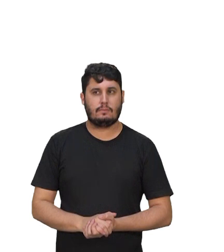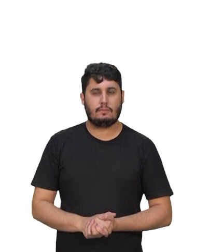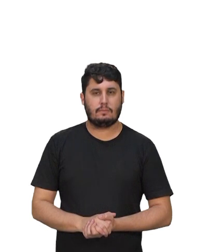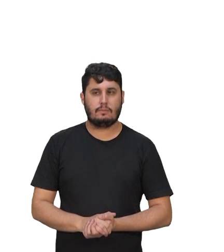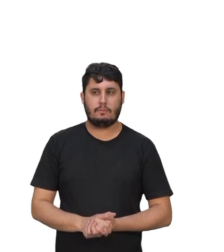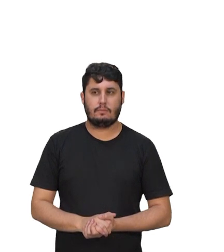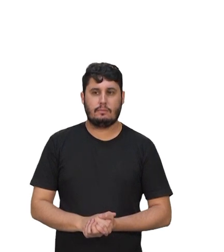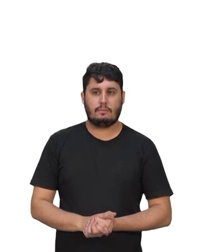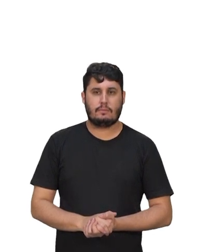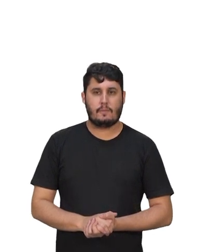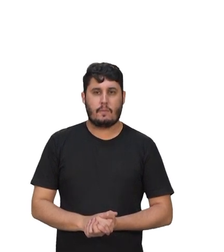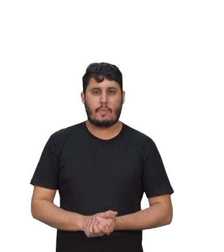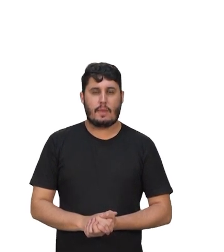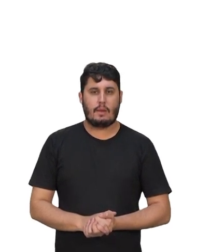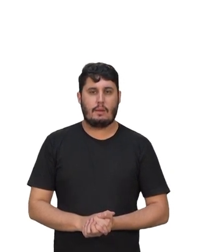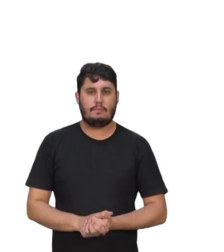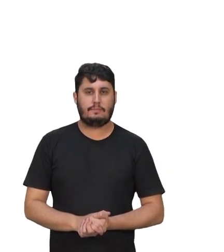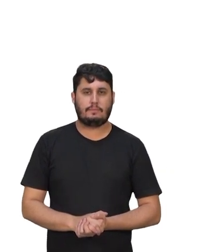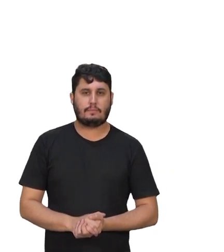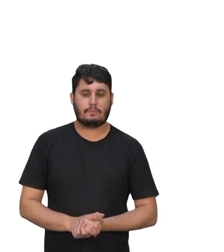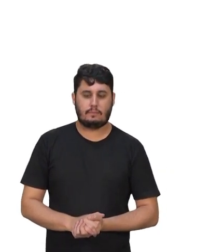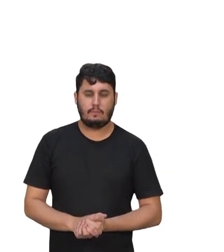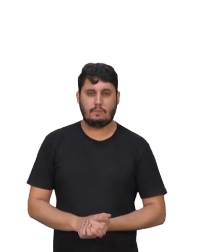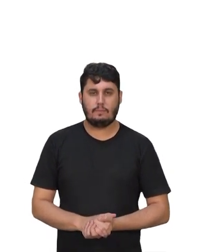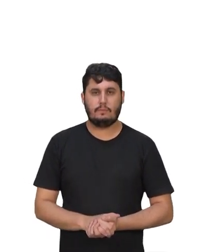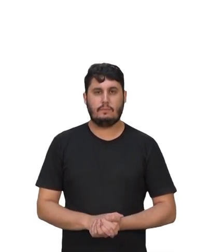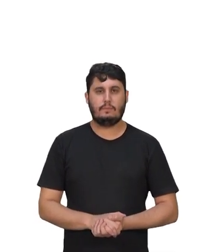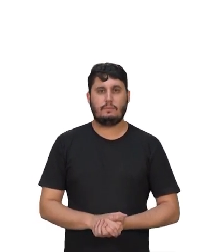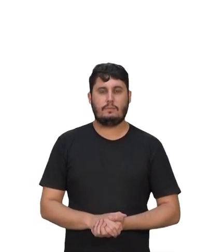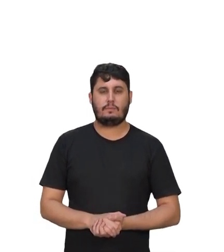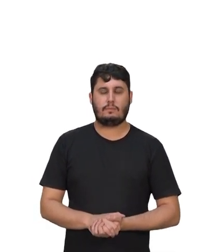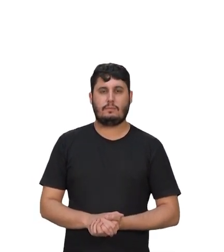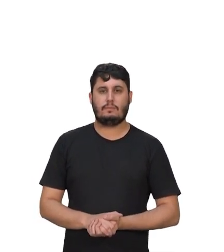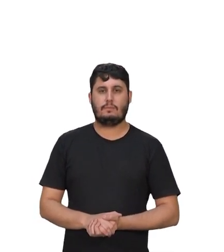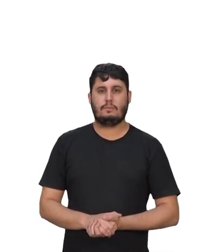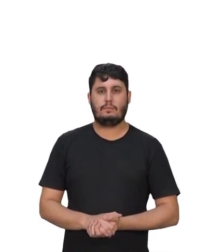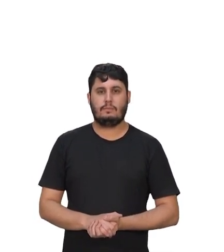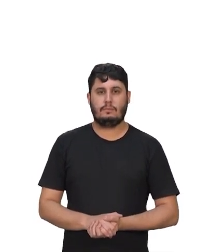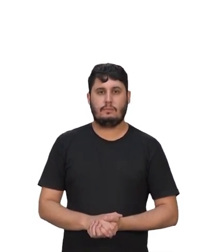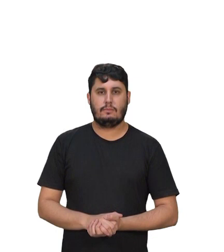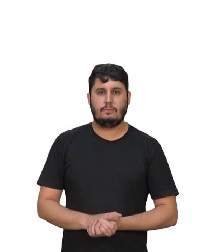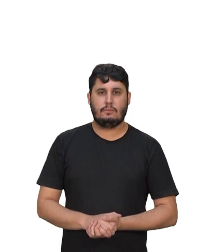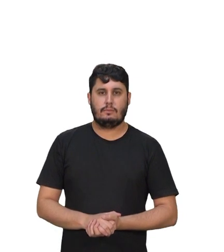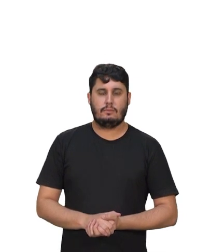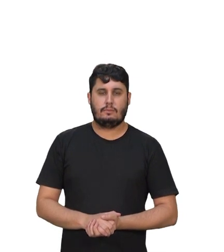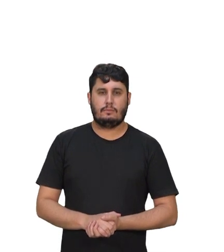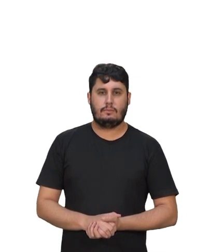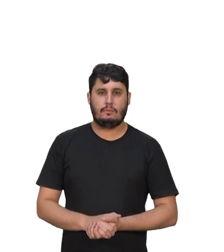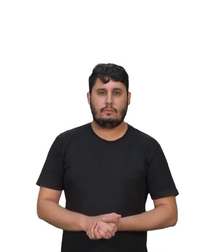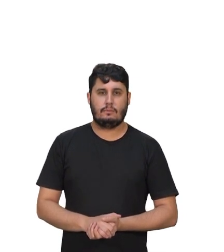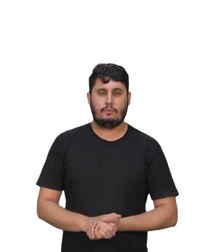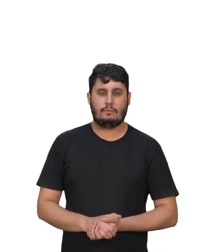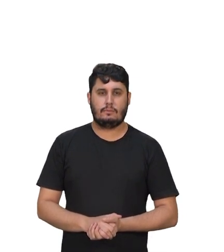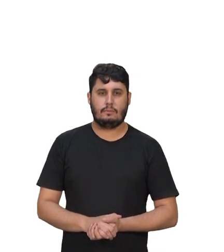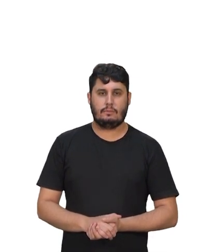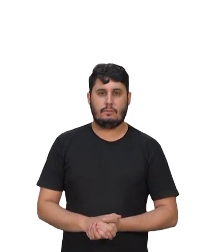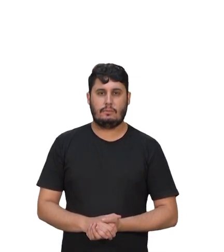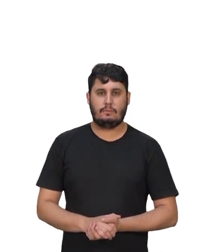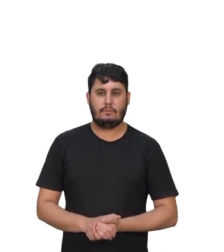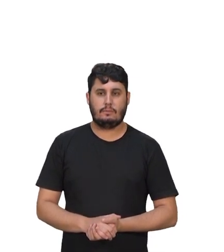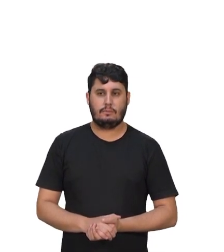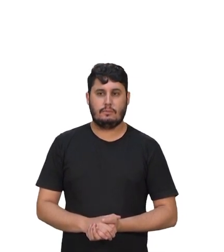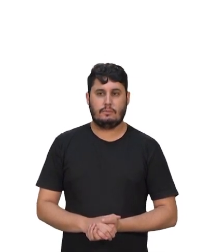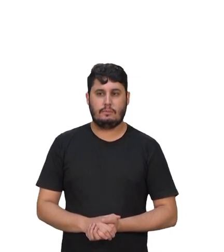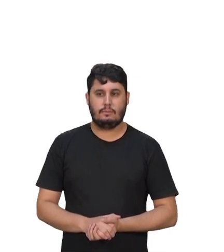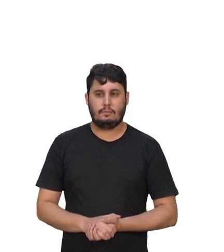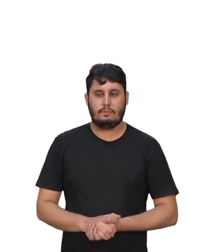cool de estos tenis es que tienen bolsas para guardar llaves o dinero. Son ideales para hacer ejercicio y con los jeans obtendrás un look